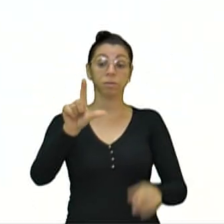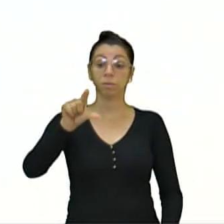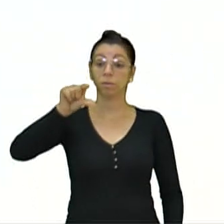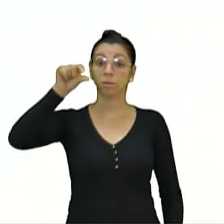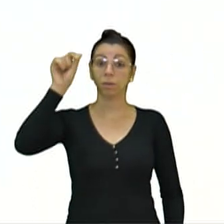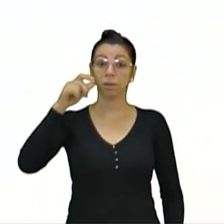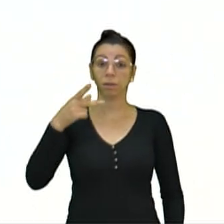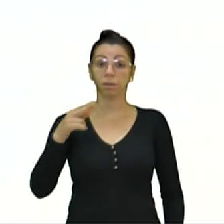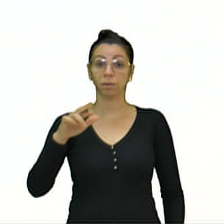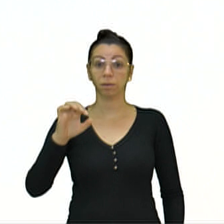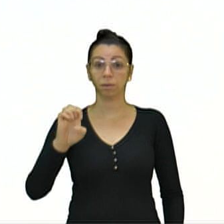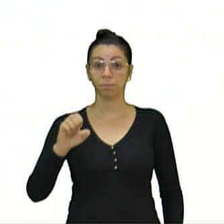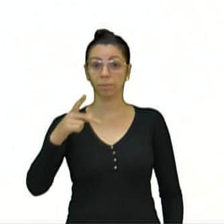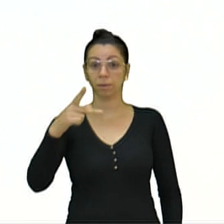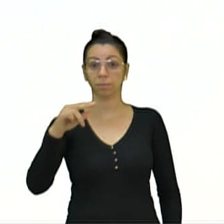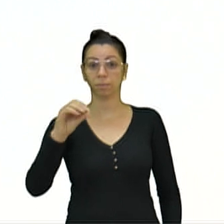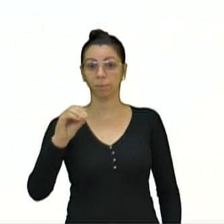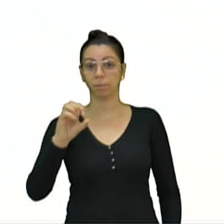correta para